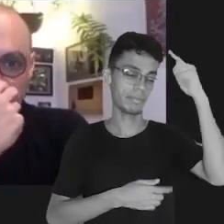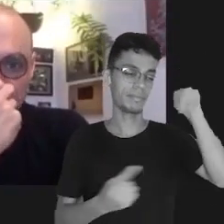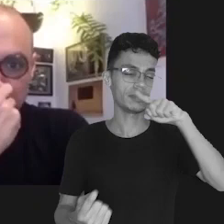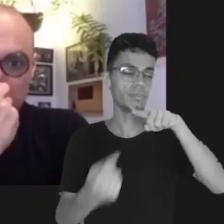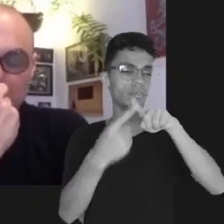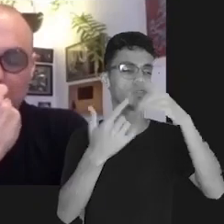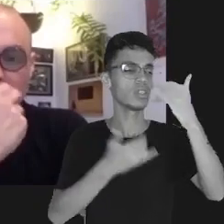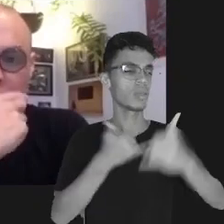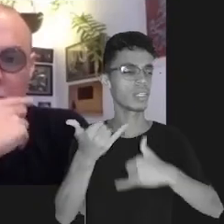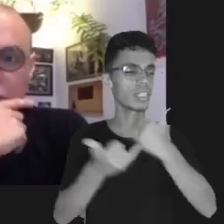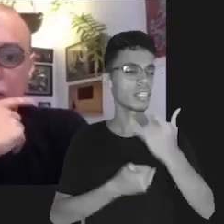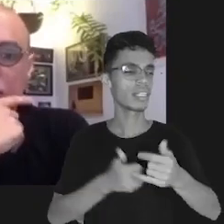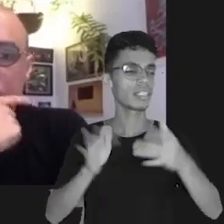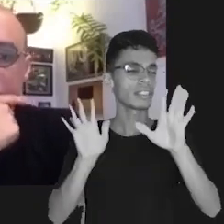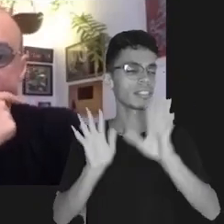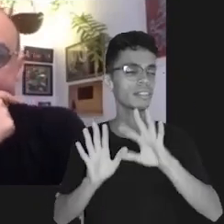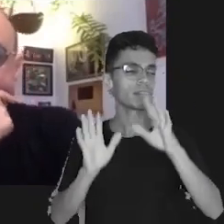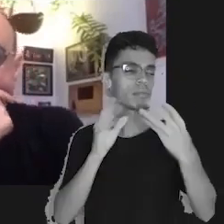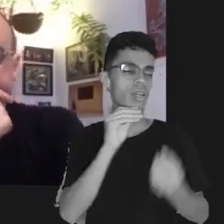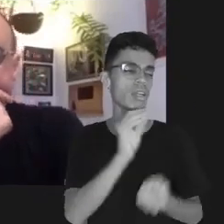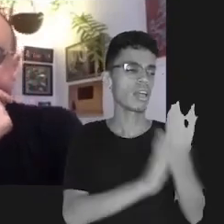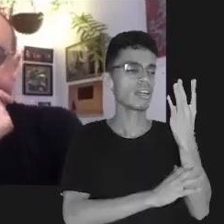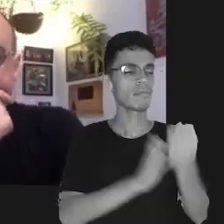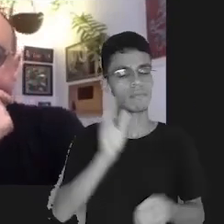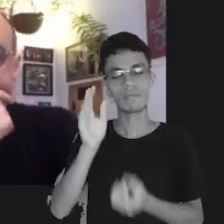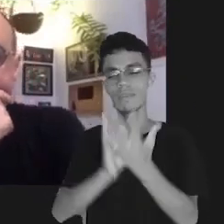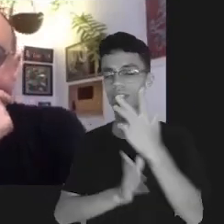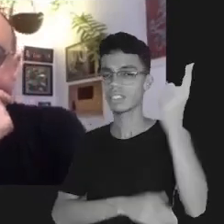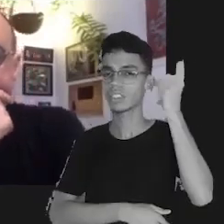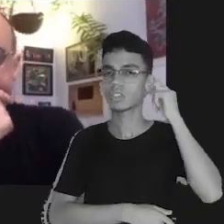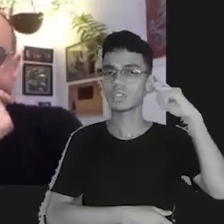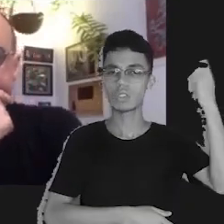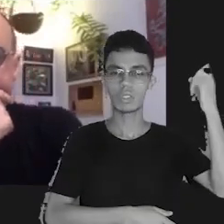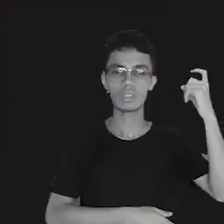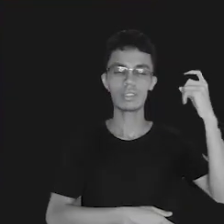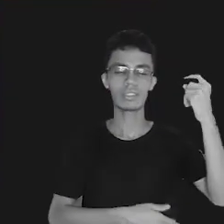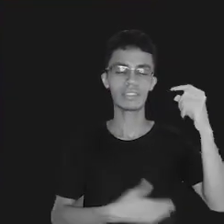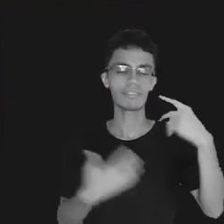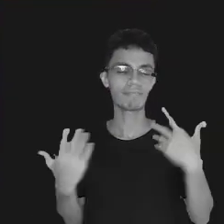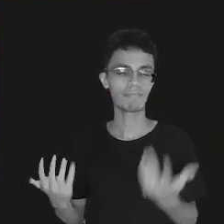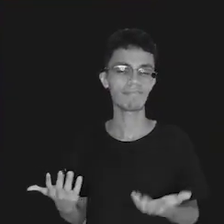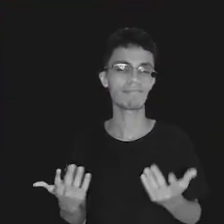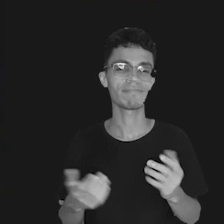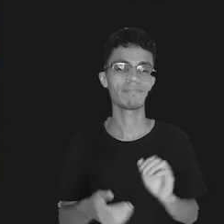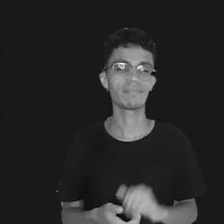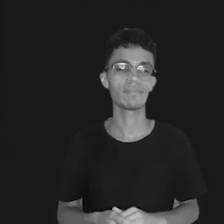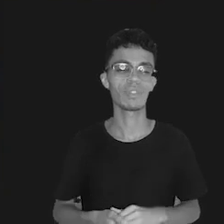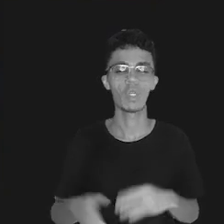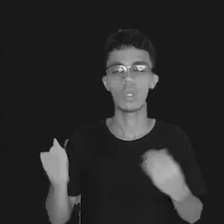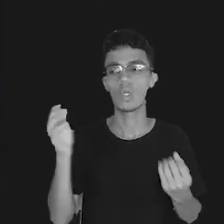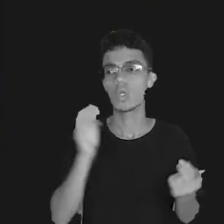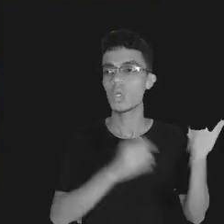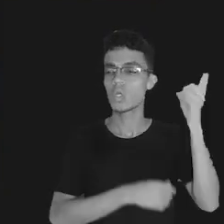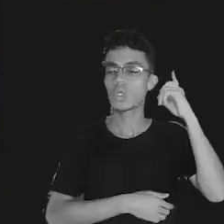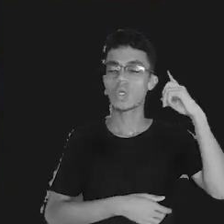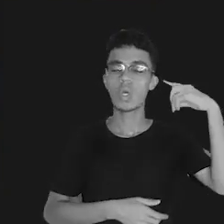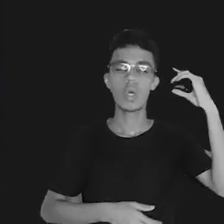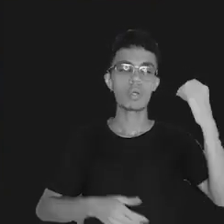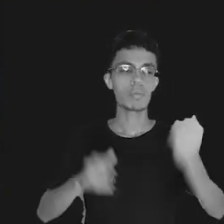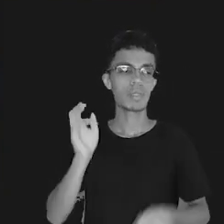essas possibilidades de criação de sons incidentais, que de alguma forma criassem uma